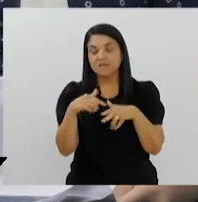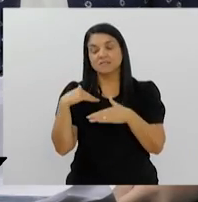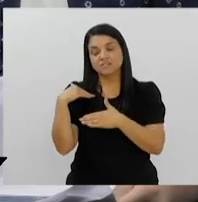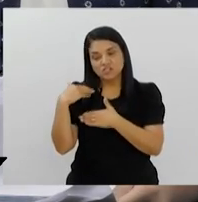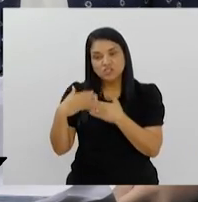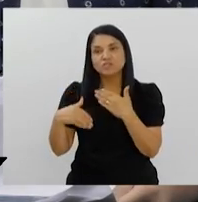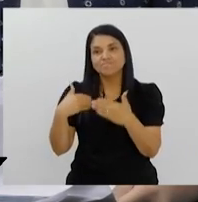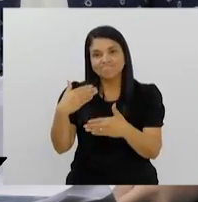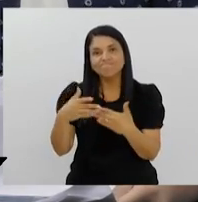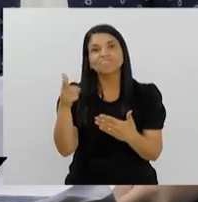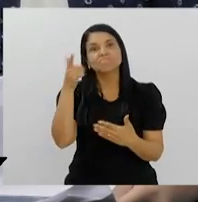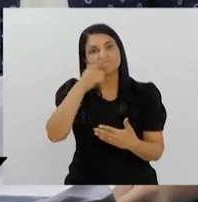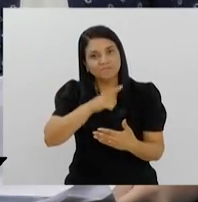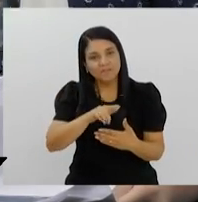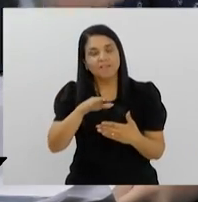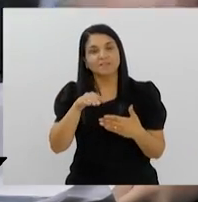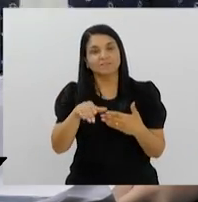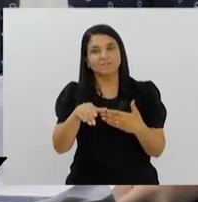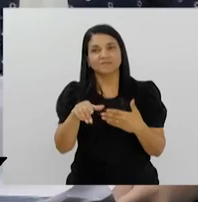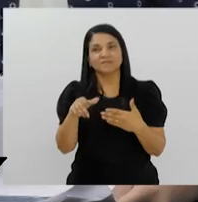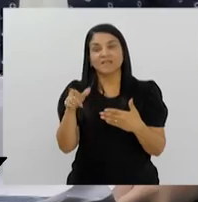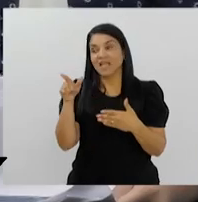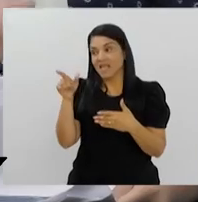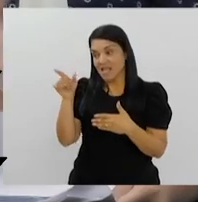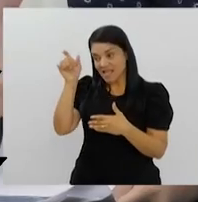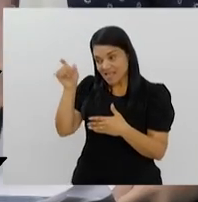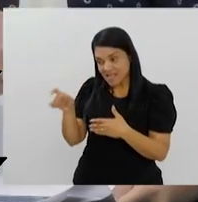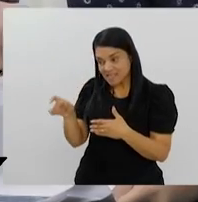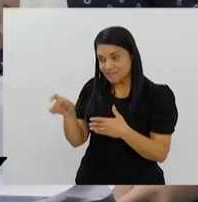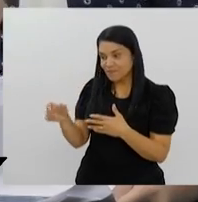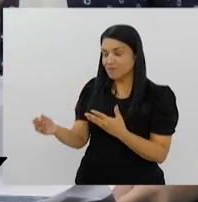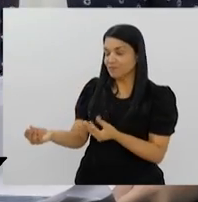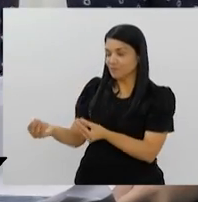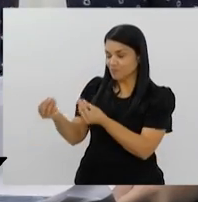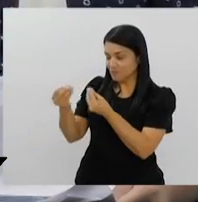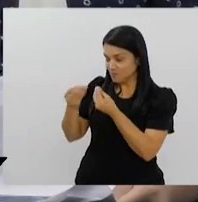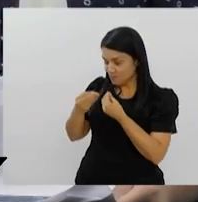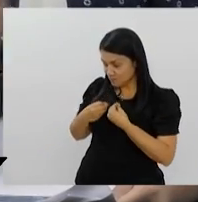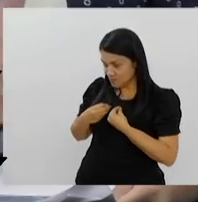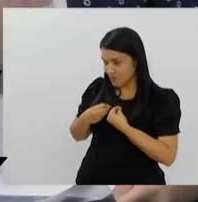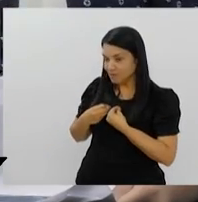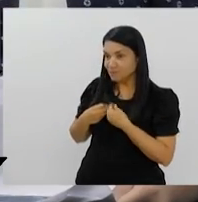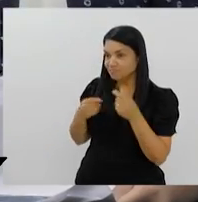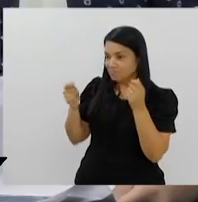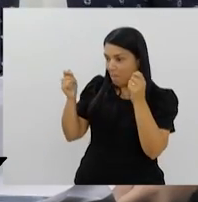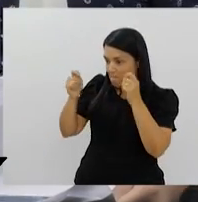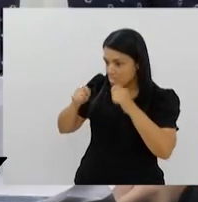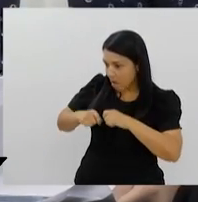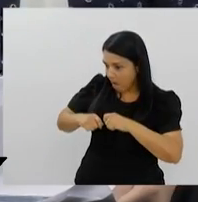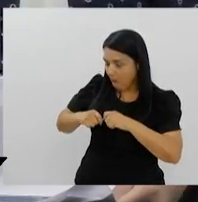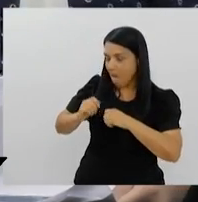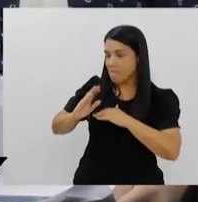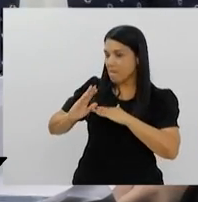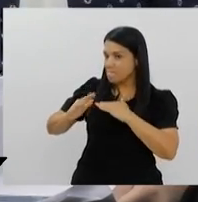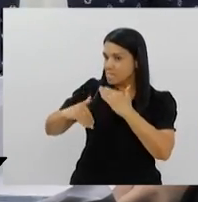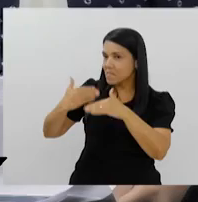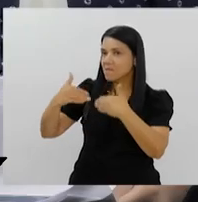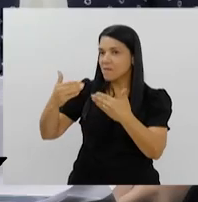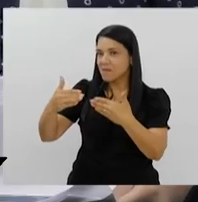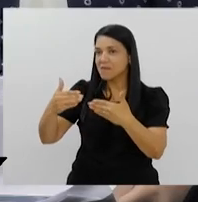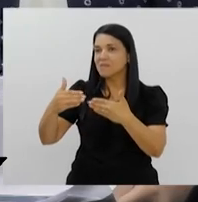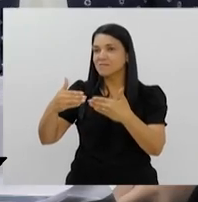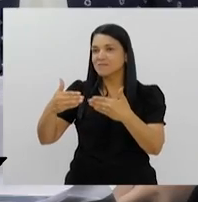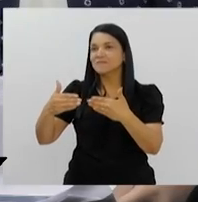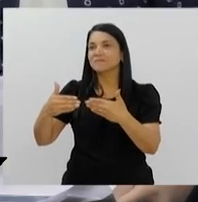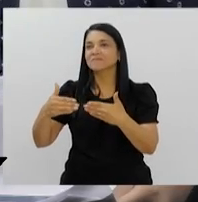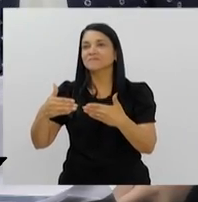vai dando entende eles vão nos dando munição é surreal a gente vai a gente vai ganhando munição Sabe aquela história do